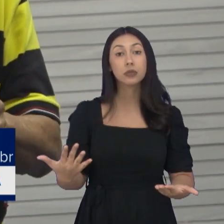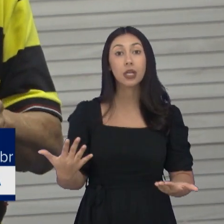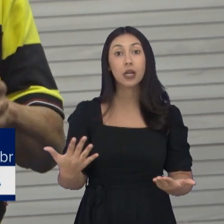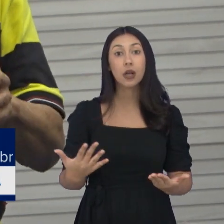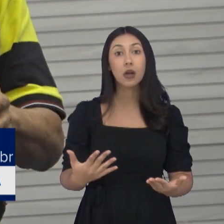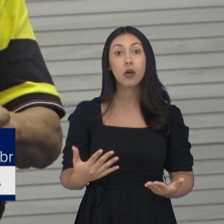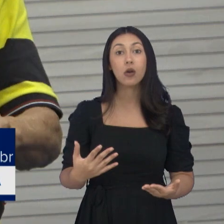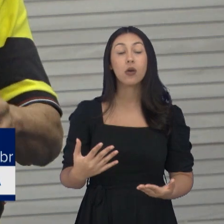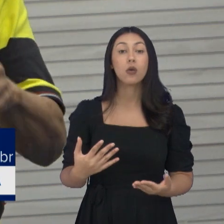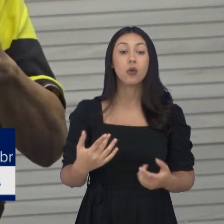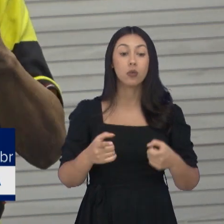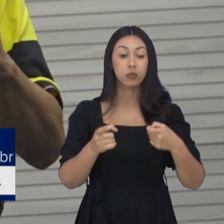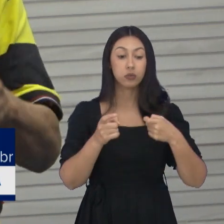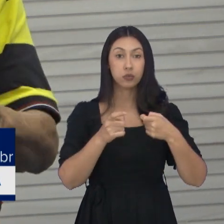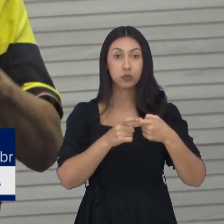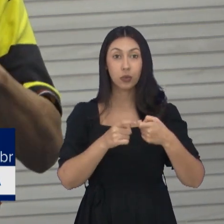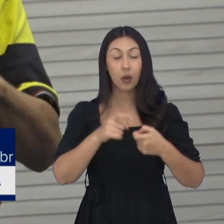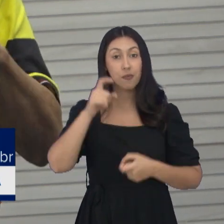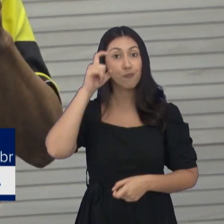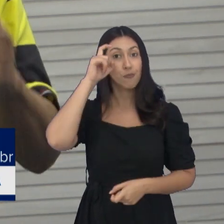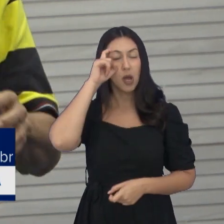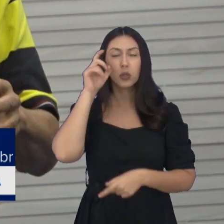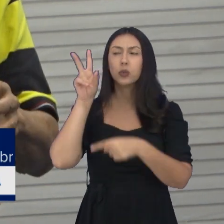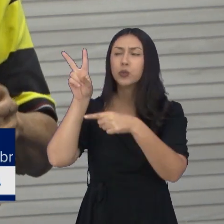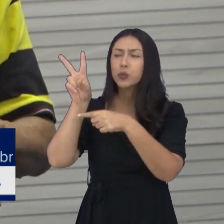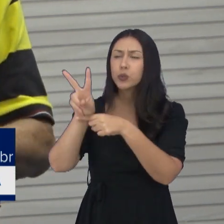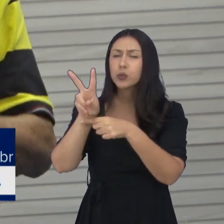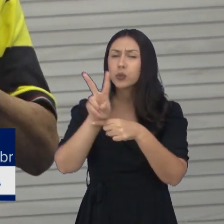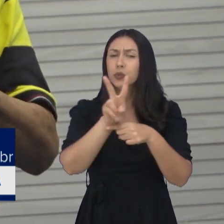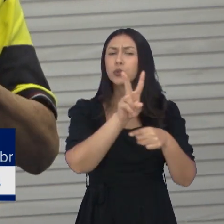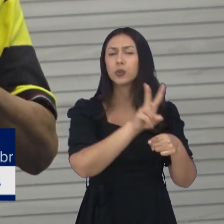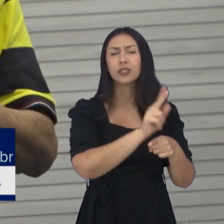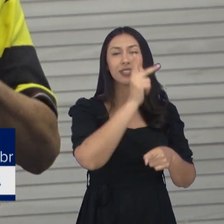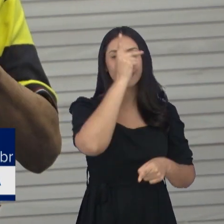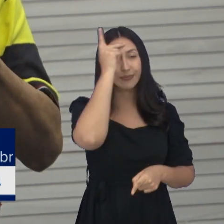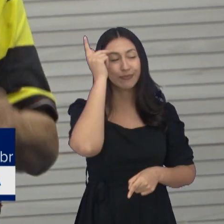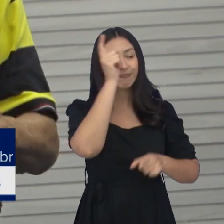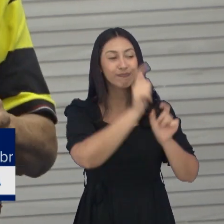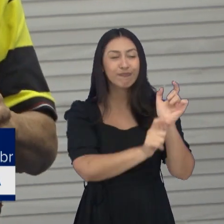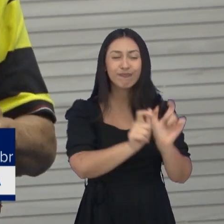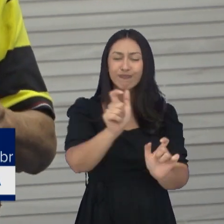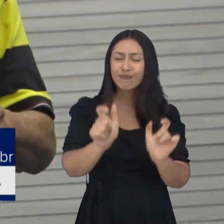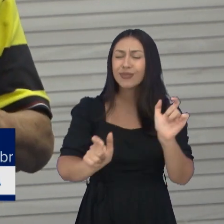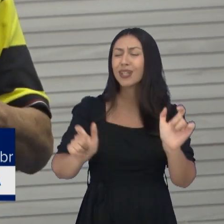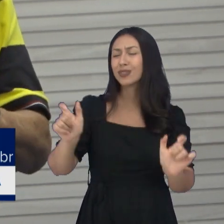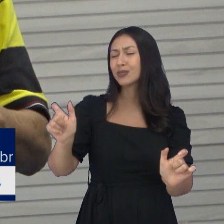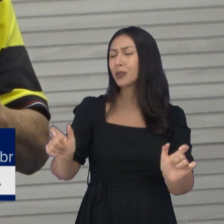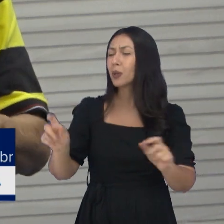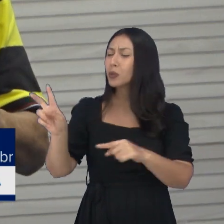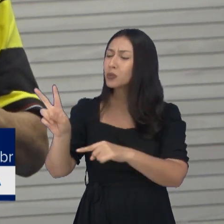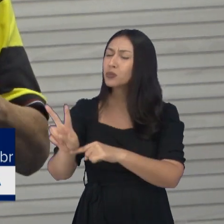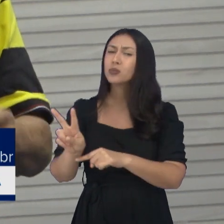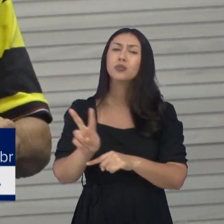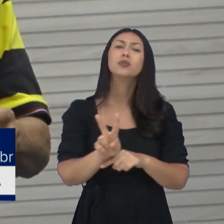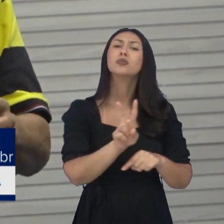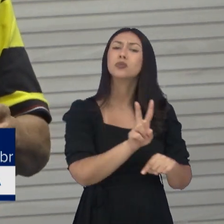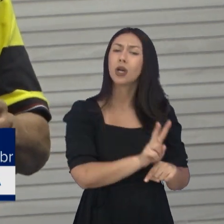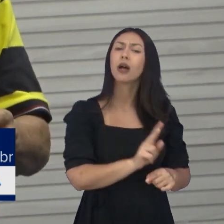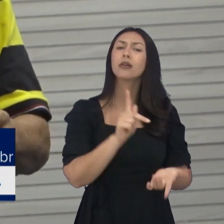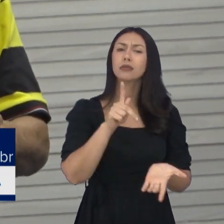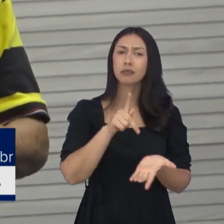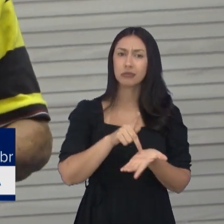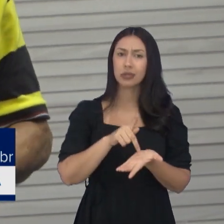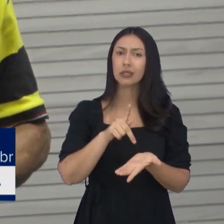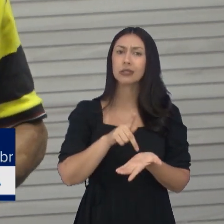Elton é um cuidador de pessoas, cuidador de gente. Esse é o grande forte